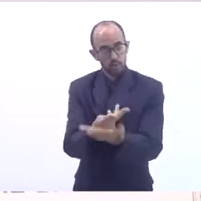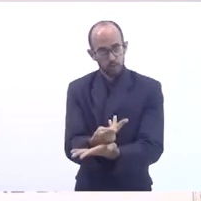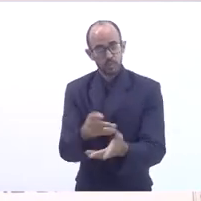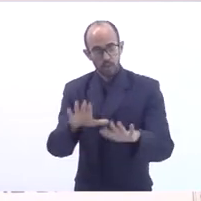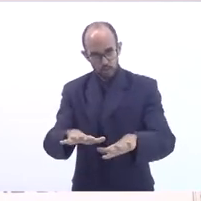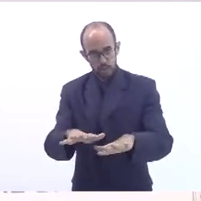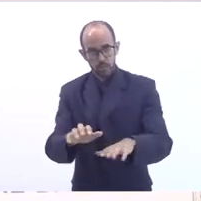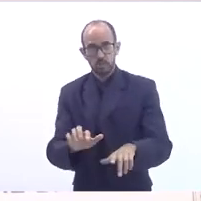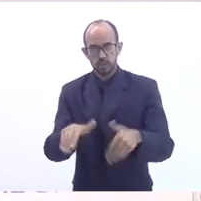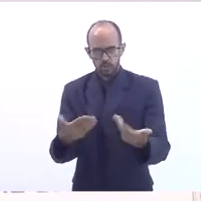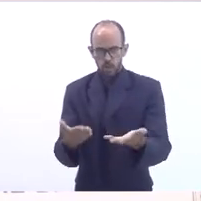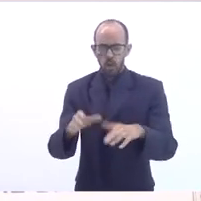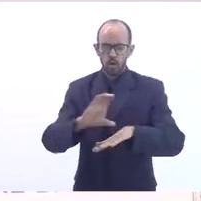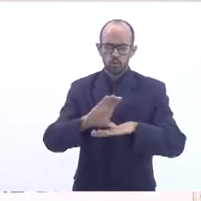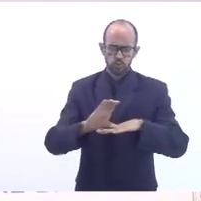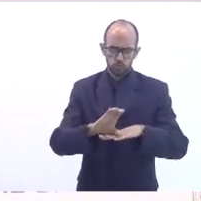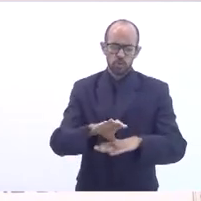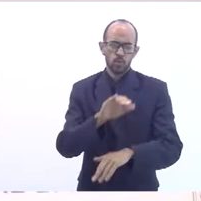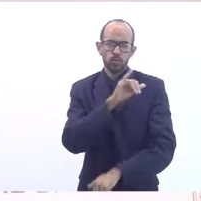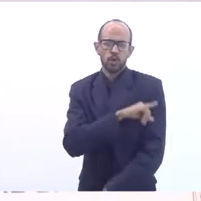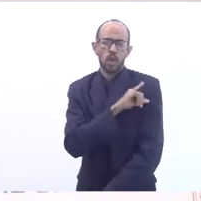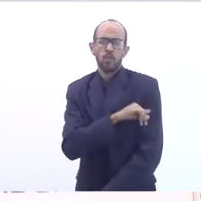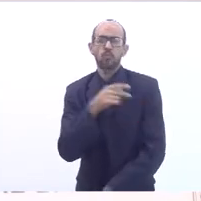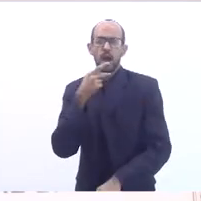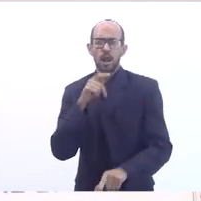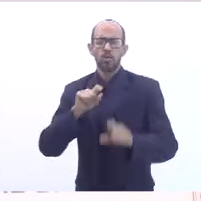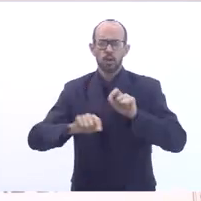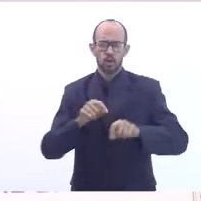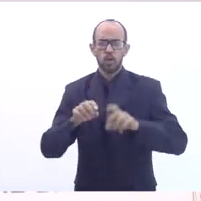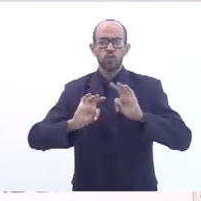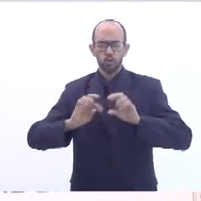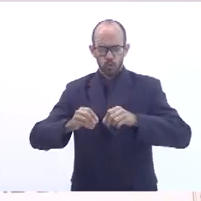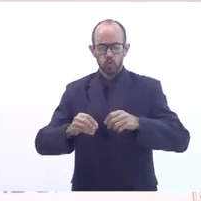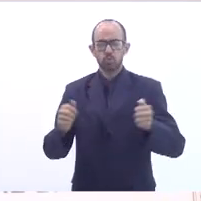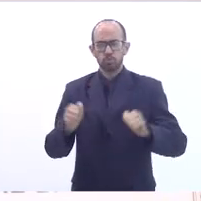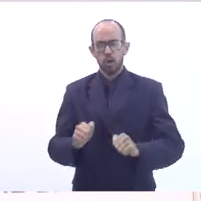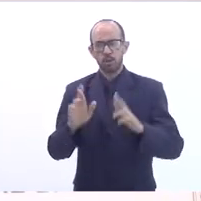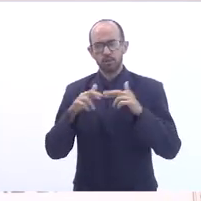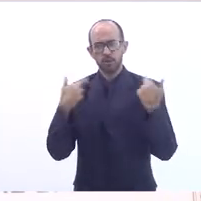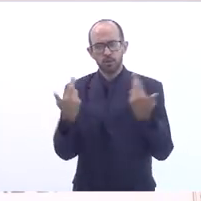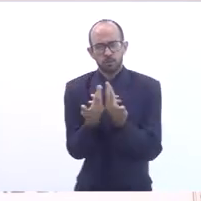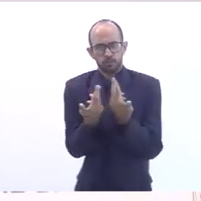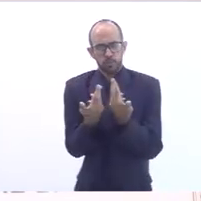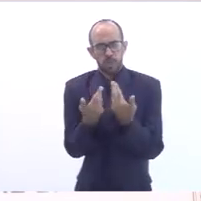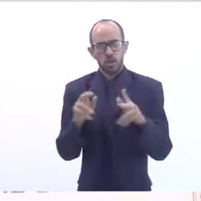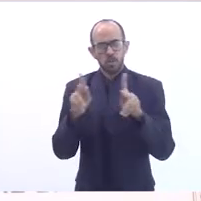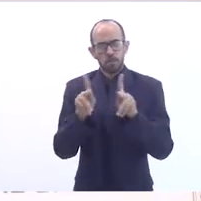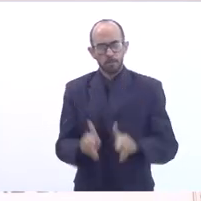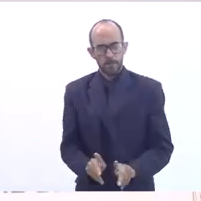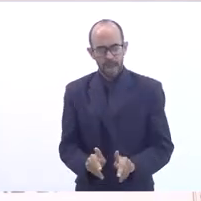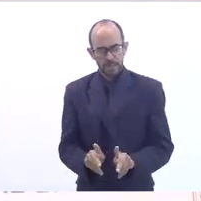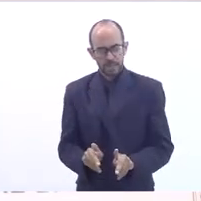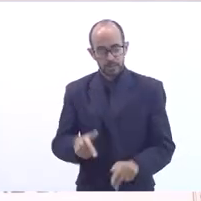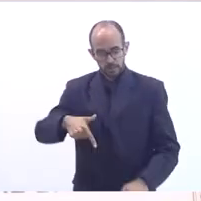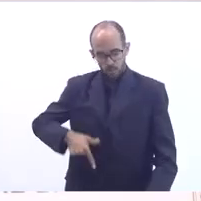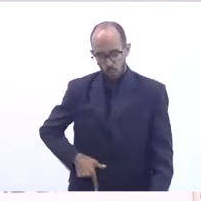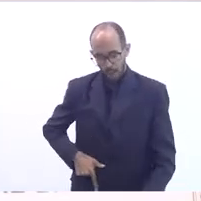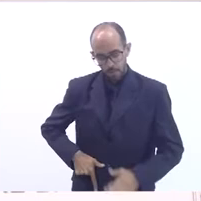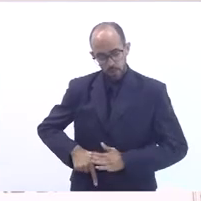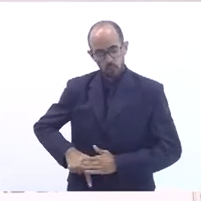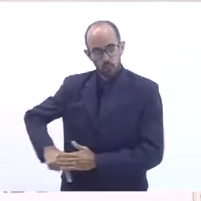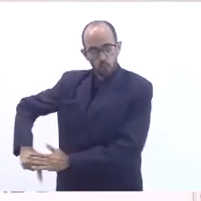então diz a constituição do Estado do Rio de Janeiro todos podem reunir-se pacificamente sem armas em locais abertos